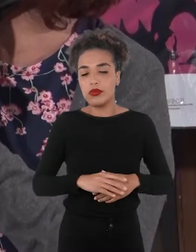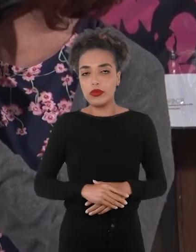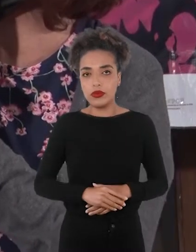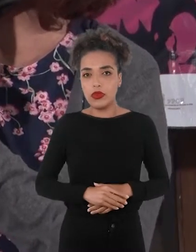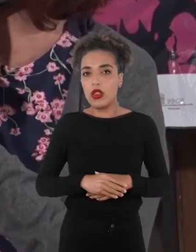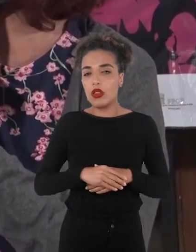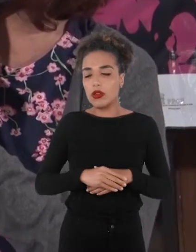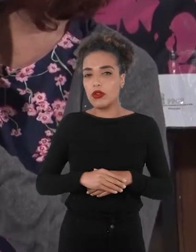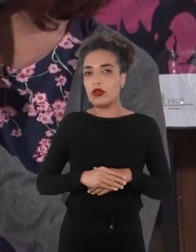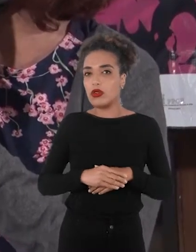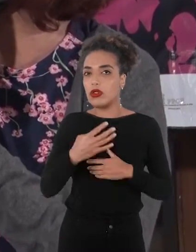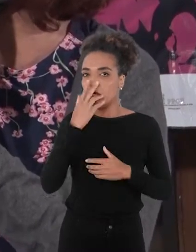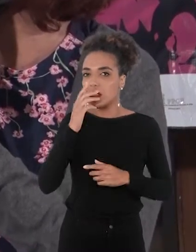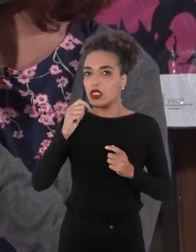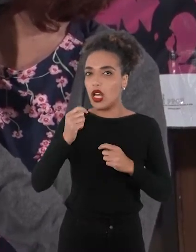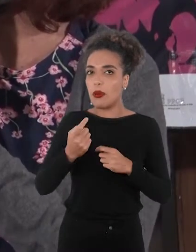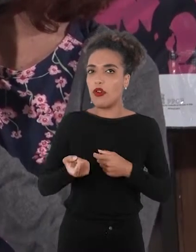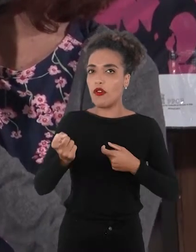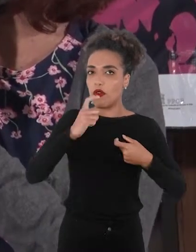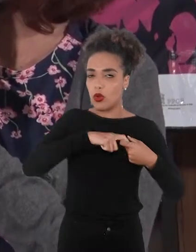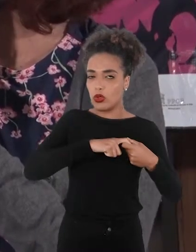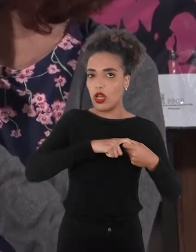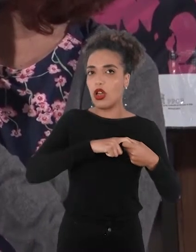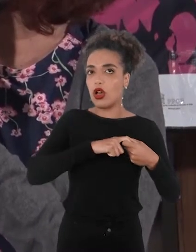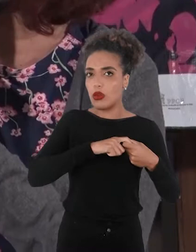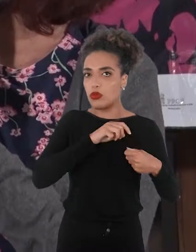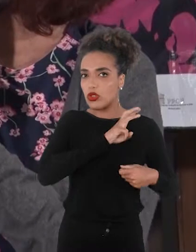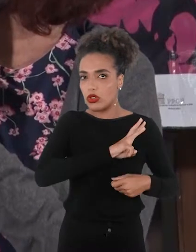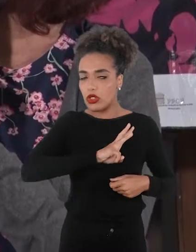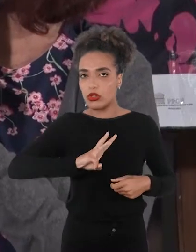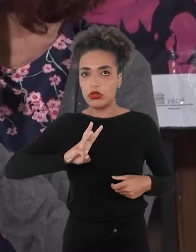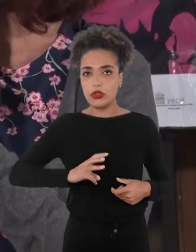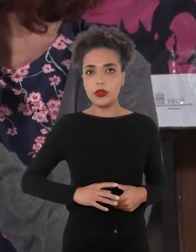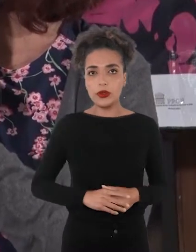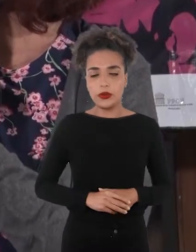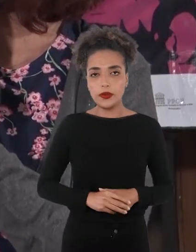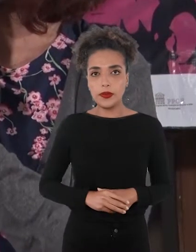Acho que podia voltar agora para o site, Rosana? É só para você saber